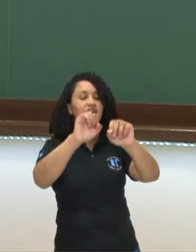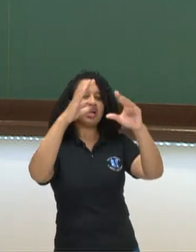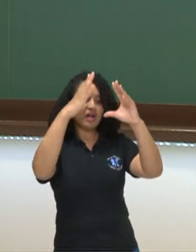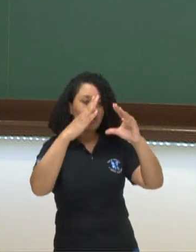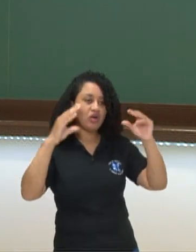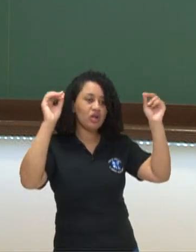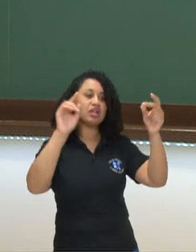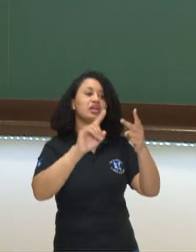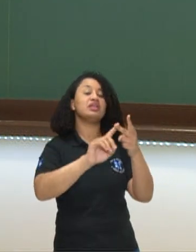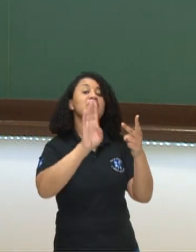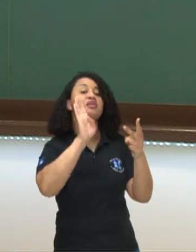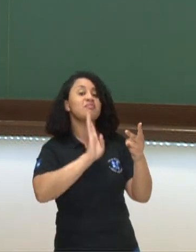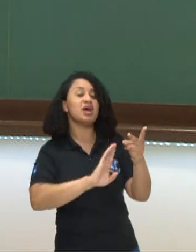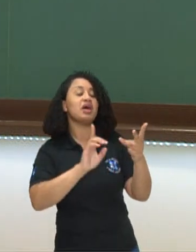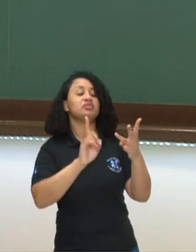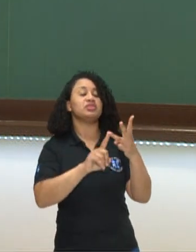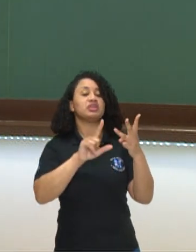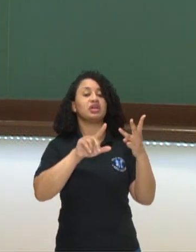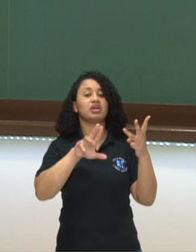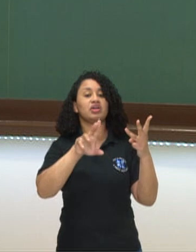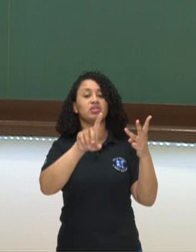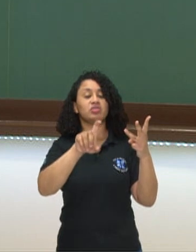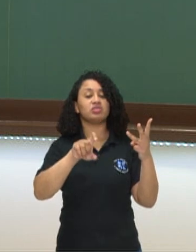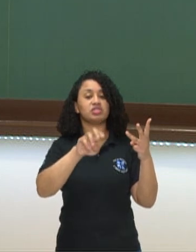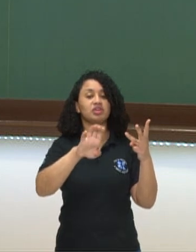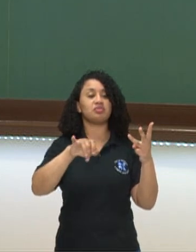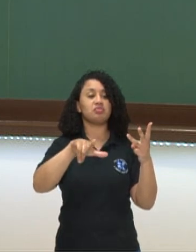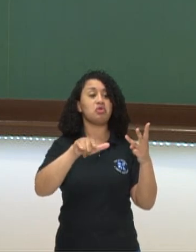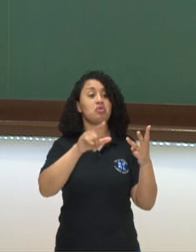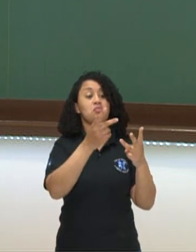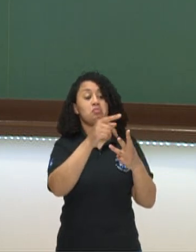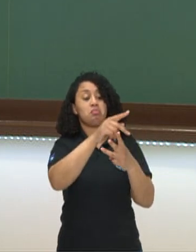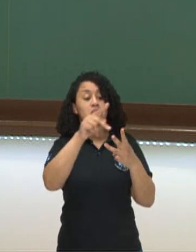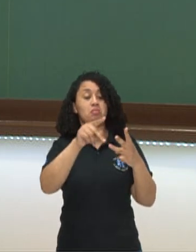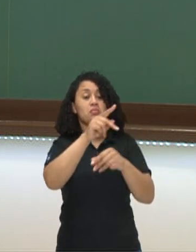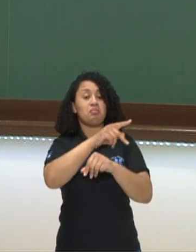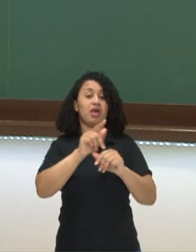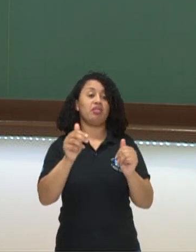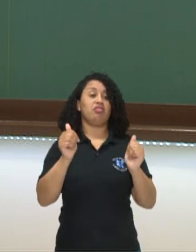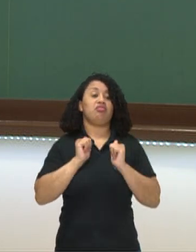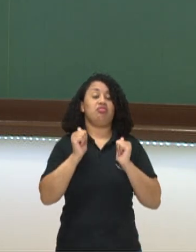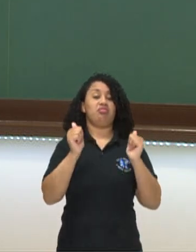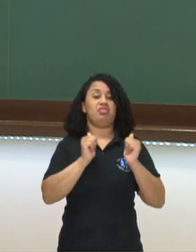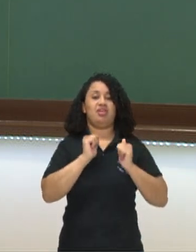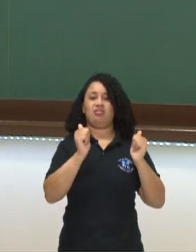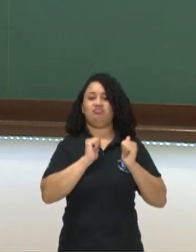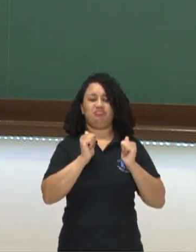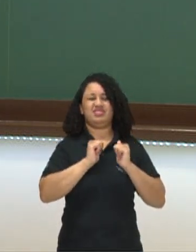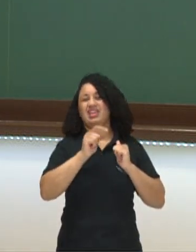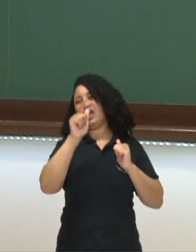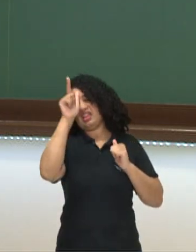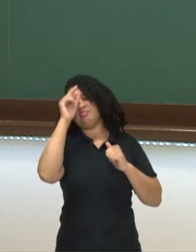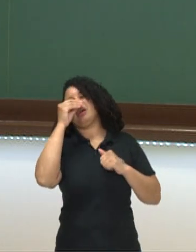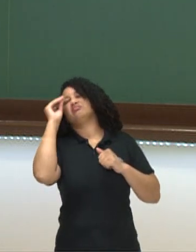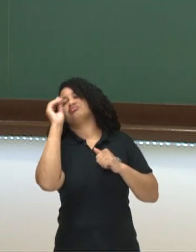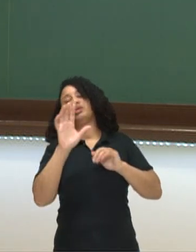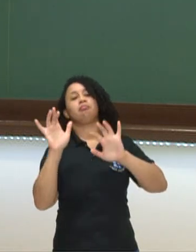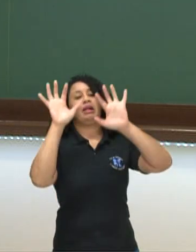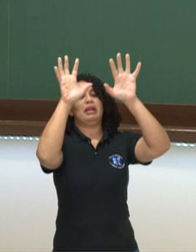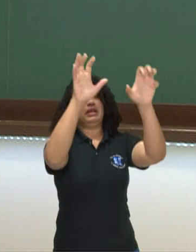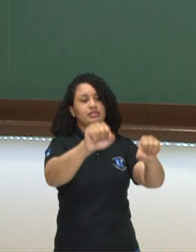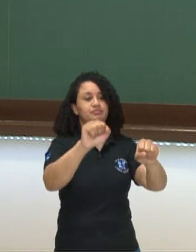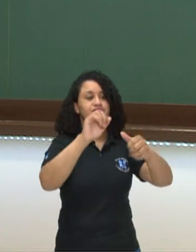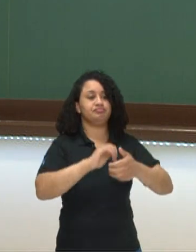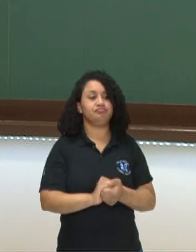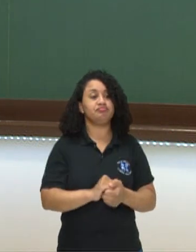países que haviam se declarado neutros, não estavam. A Alemanha desobedeceu essa declaração e os invadiu. Usando,